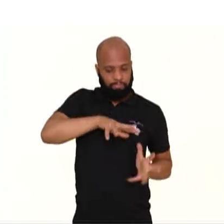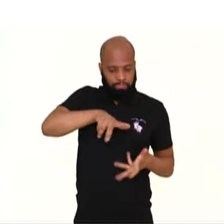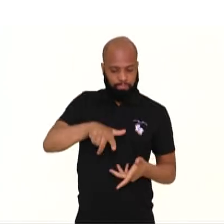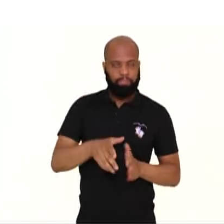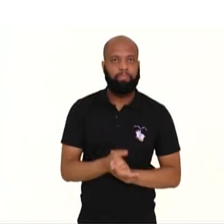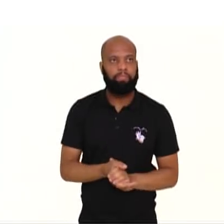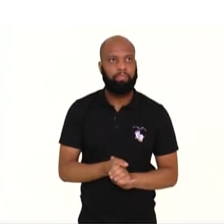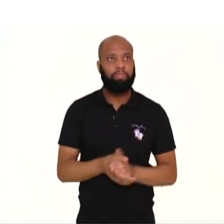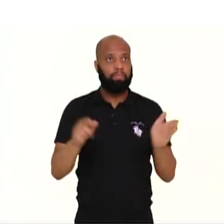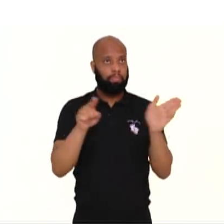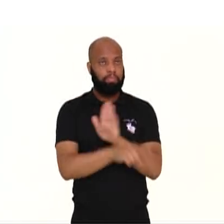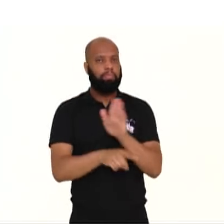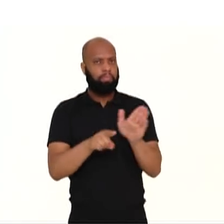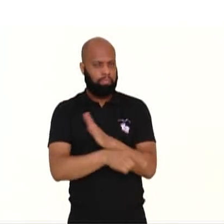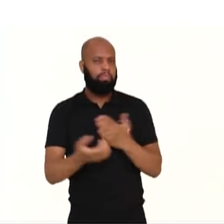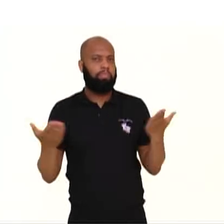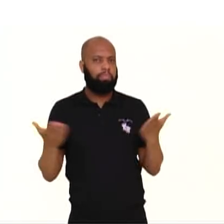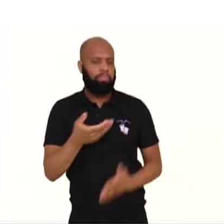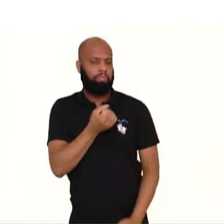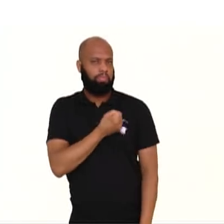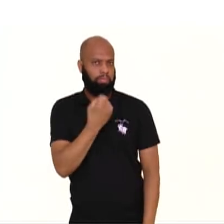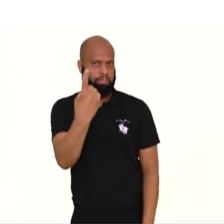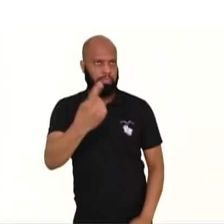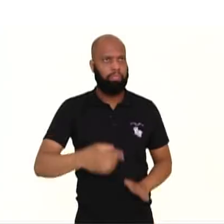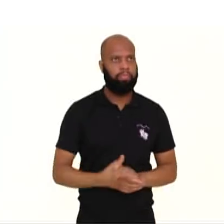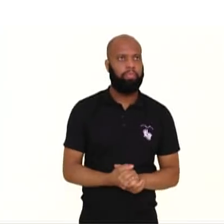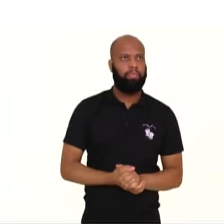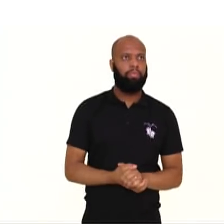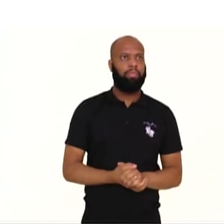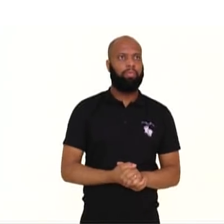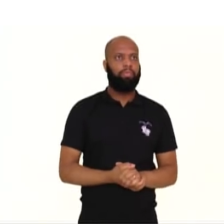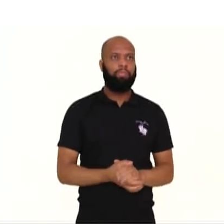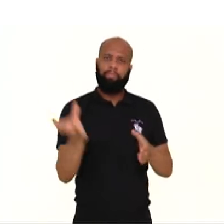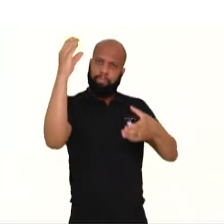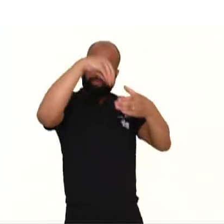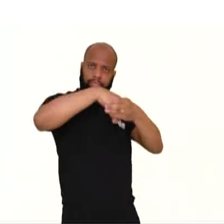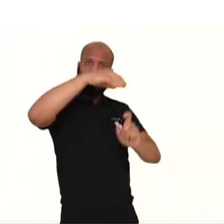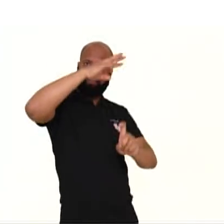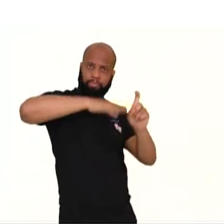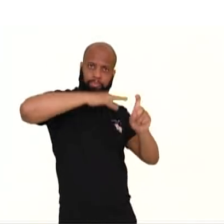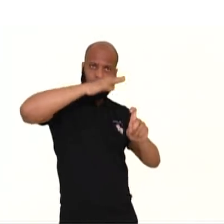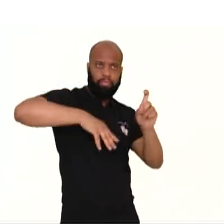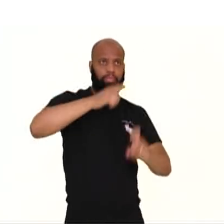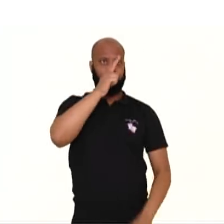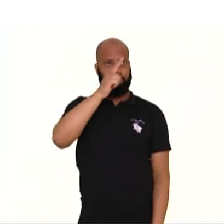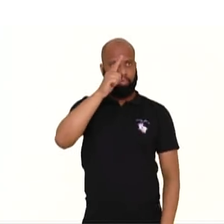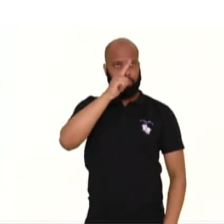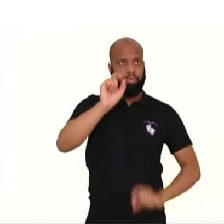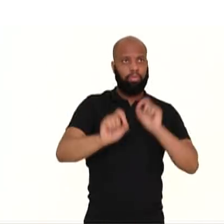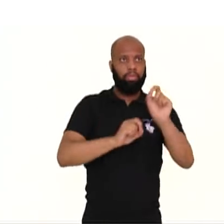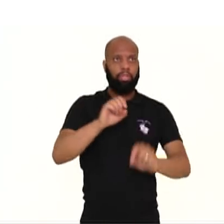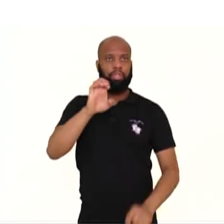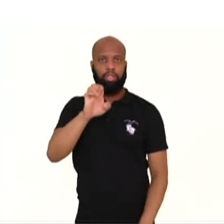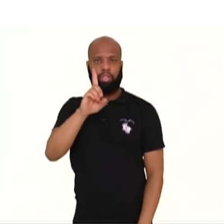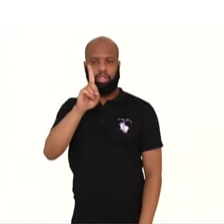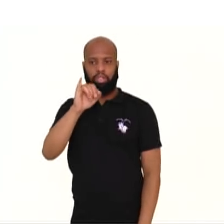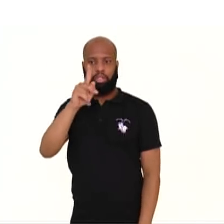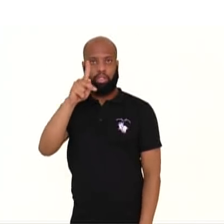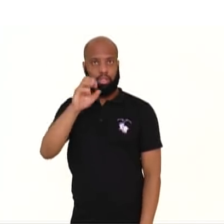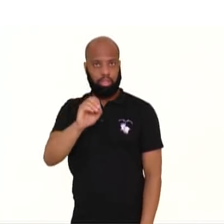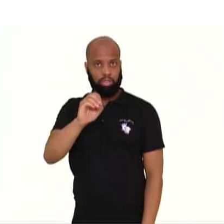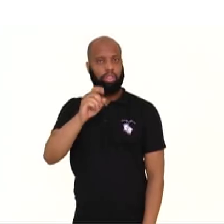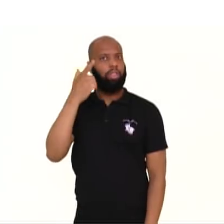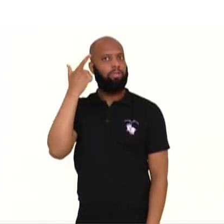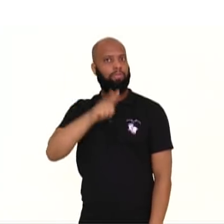Na atividade 1, nós vamos resgatar essas ideias. Vamos lá. Na mitologia grega, Édipo é o herói